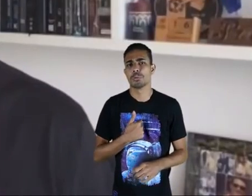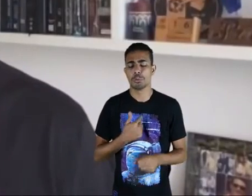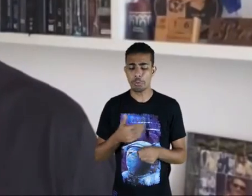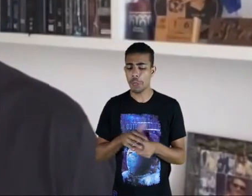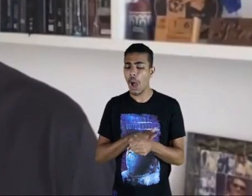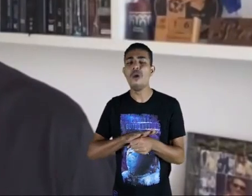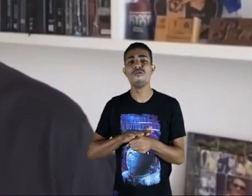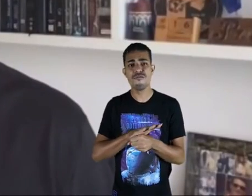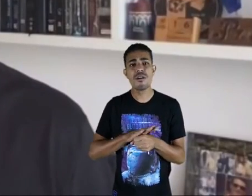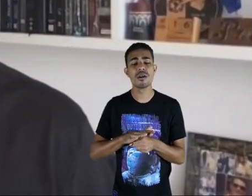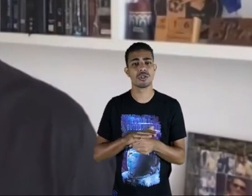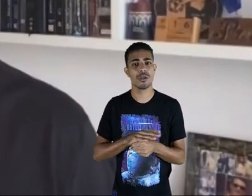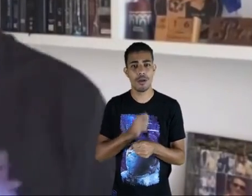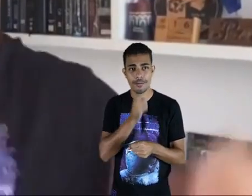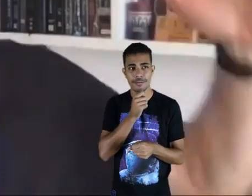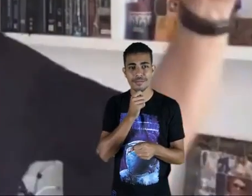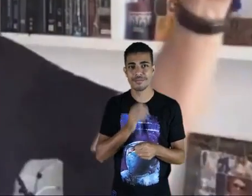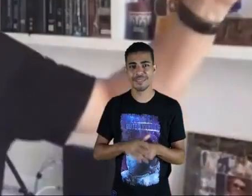sou virgem.